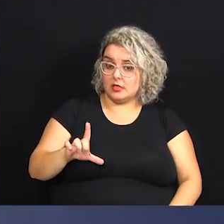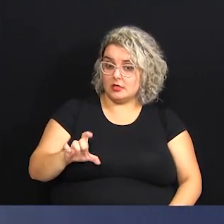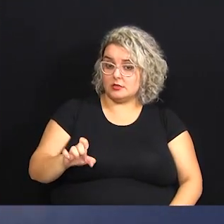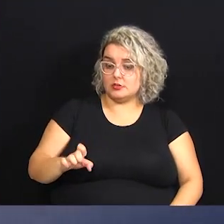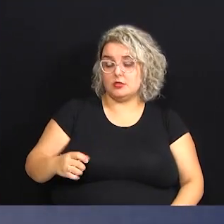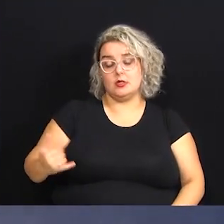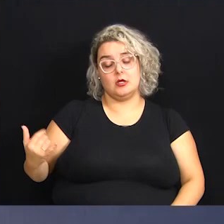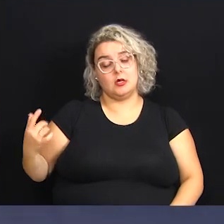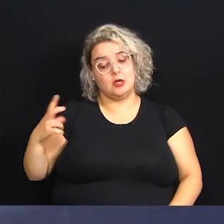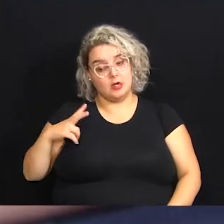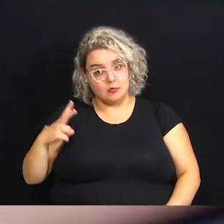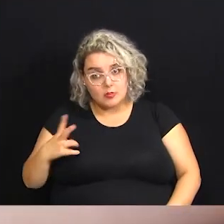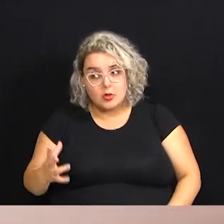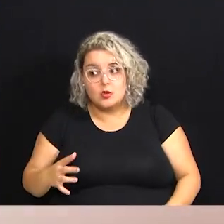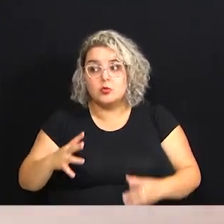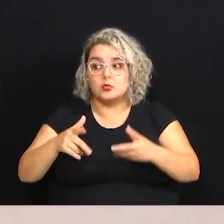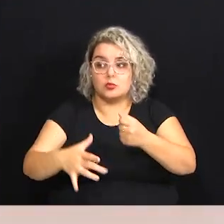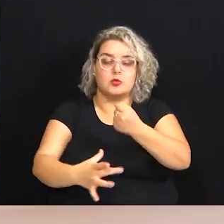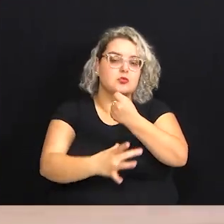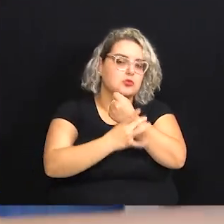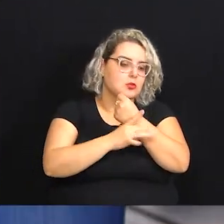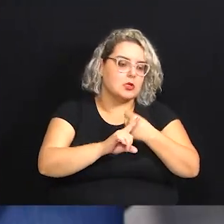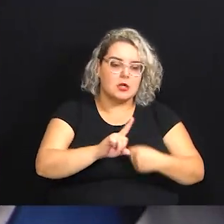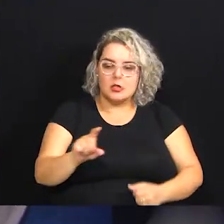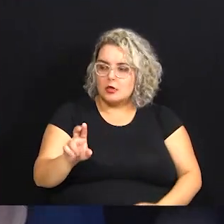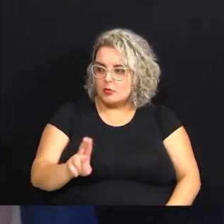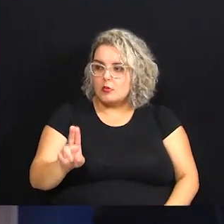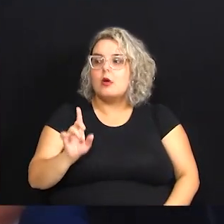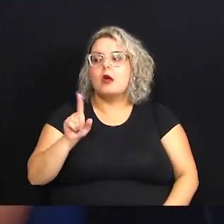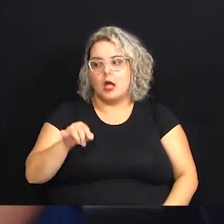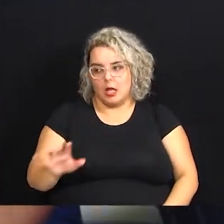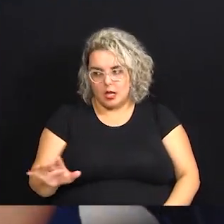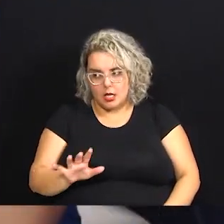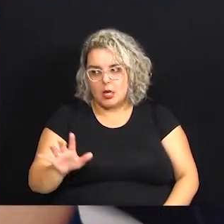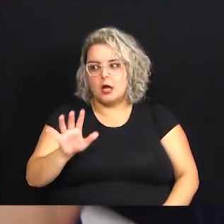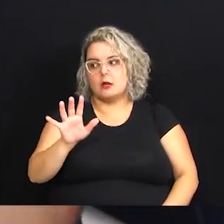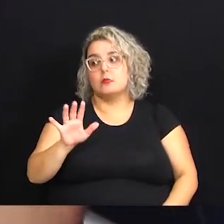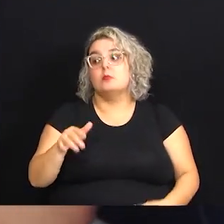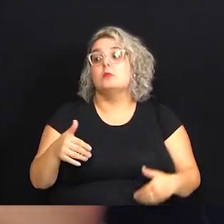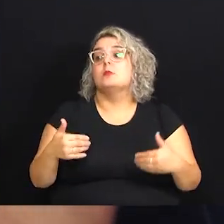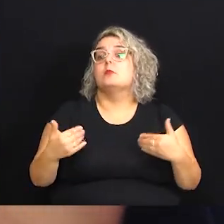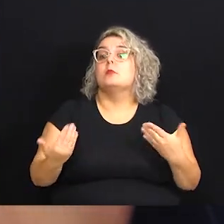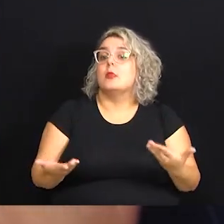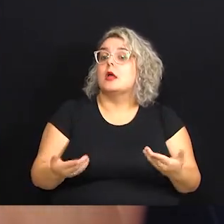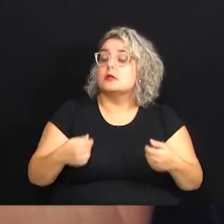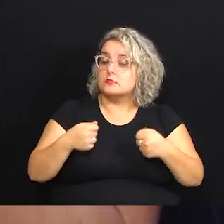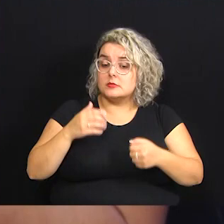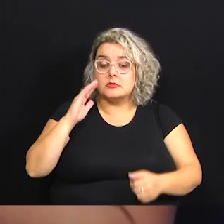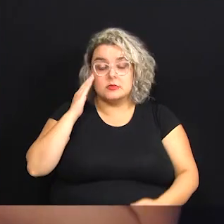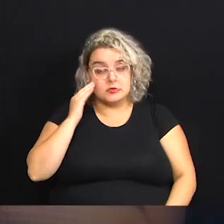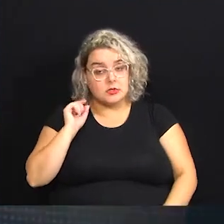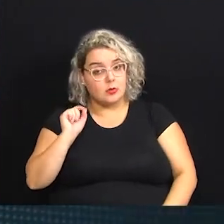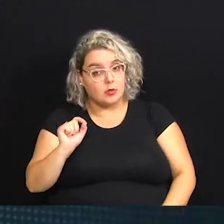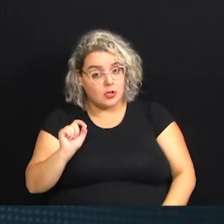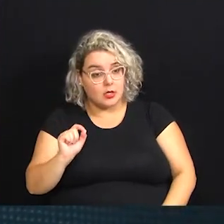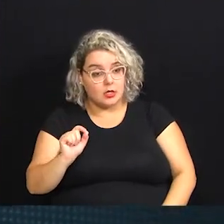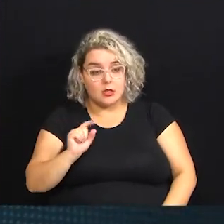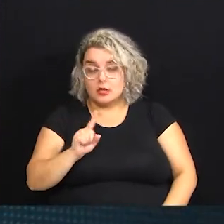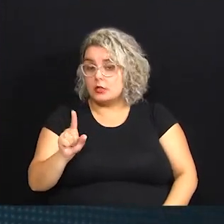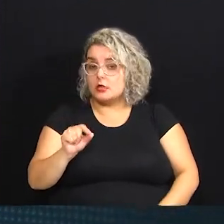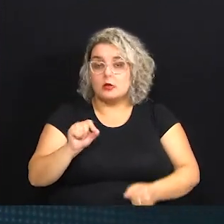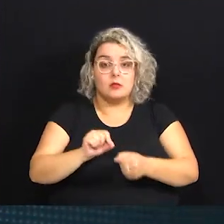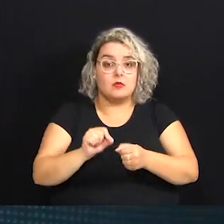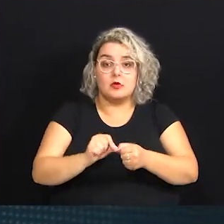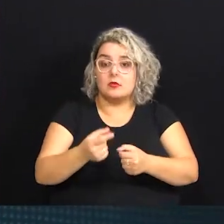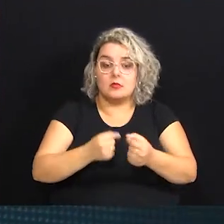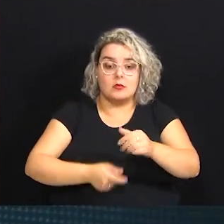particularmente acho que todo seguro que você não usa é caro, mas você precisa entender que você não está fazendo